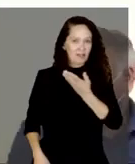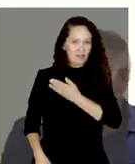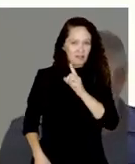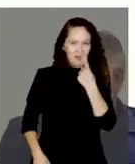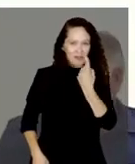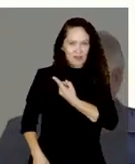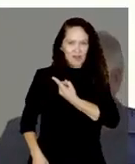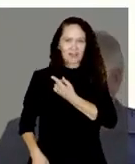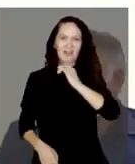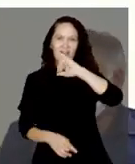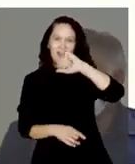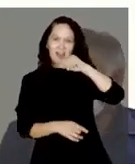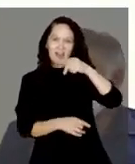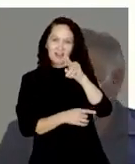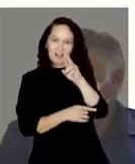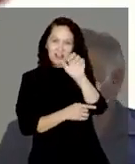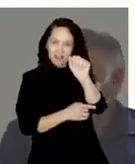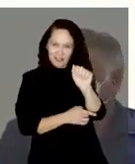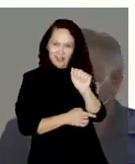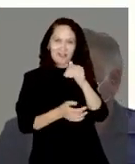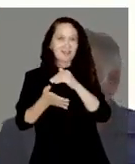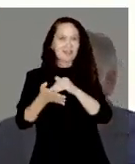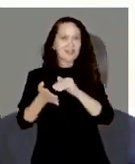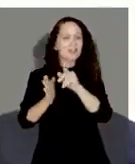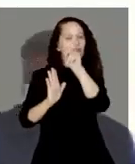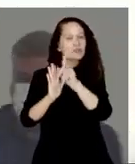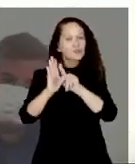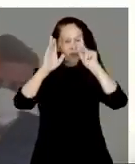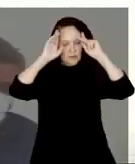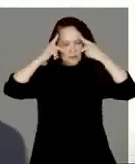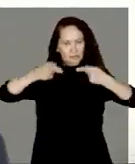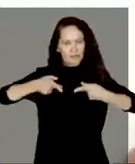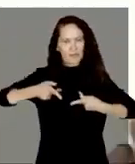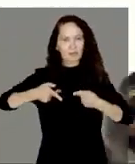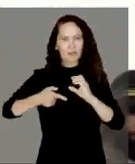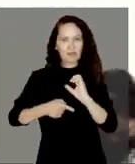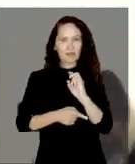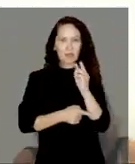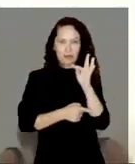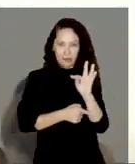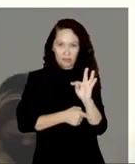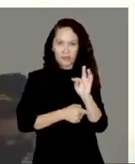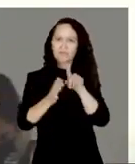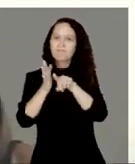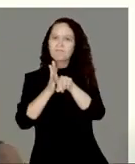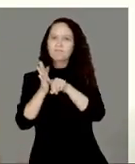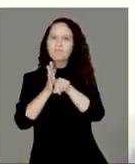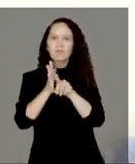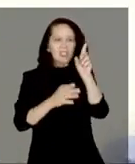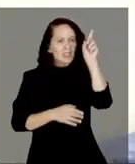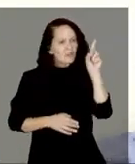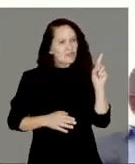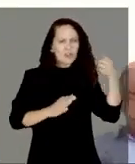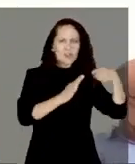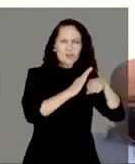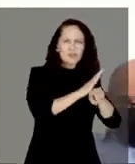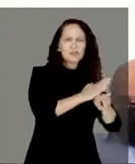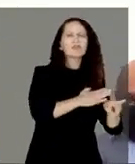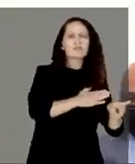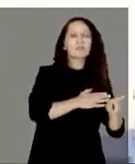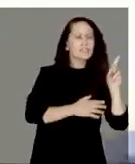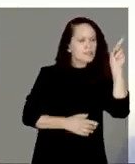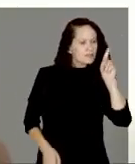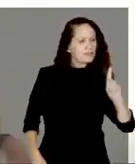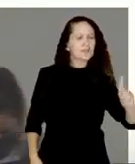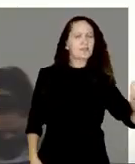foi assim porque não havia outra maneira de lutar pelos direitos da classe trabalhadora, por um Brasil melhor, com igualdade, com